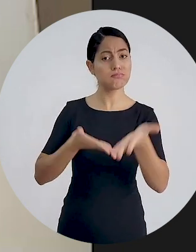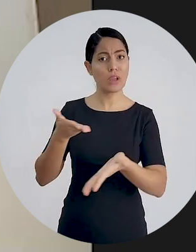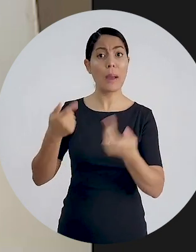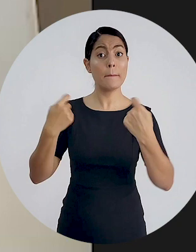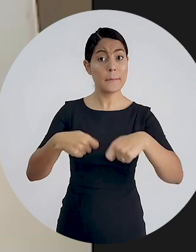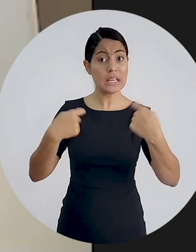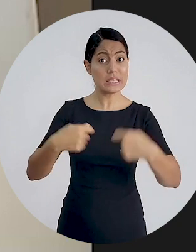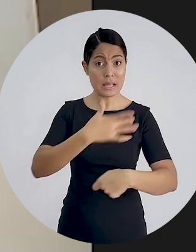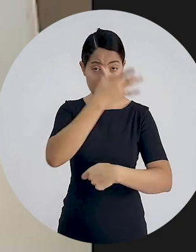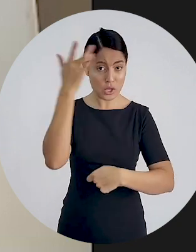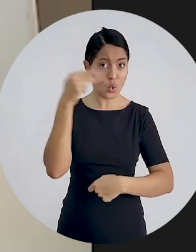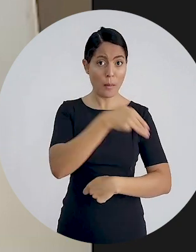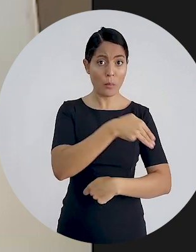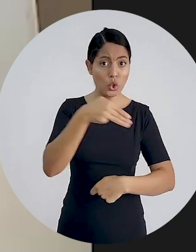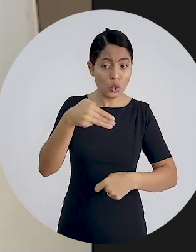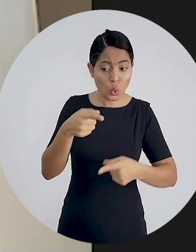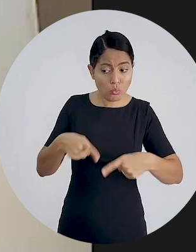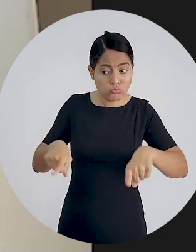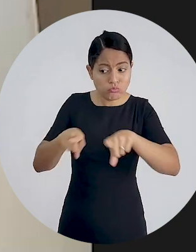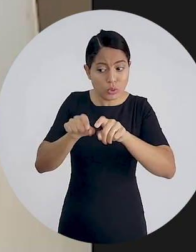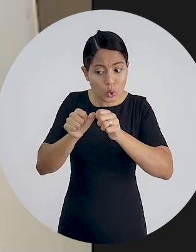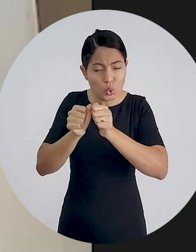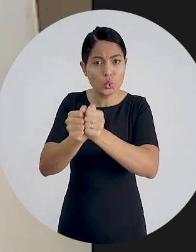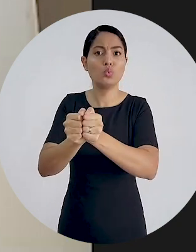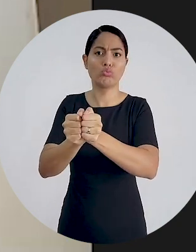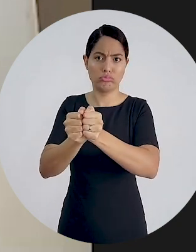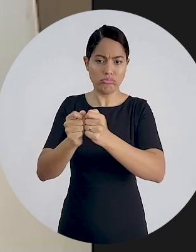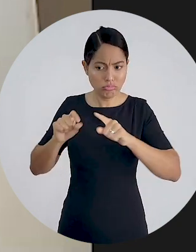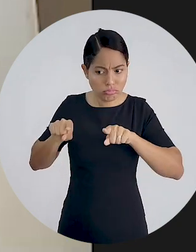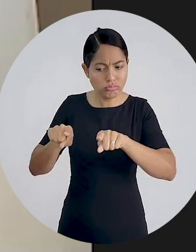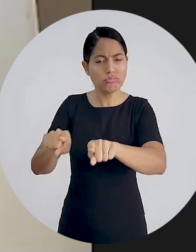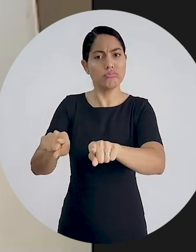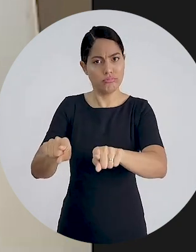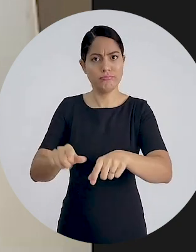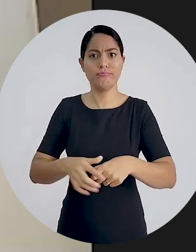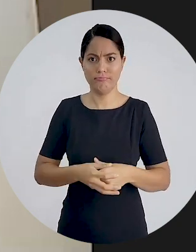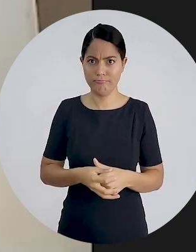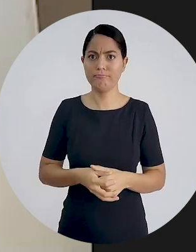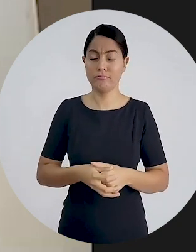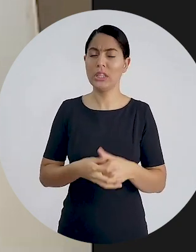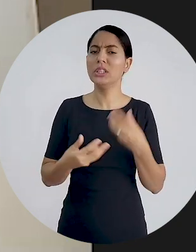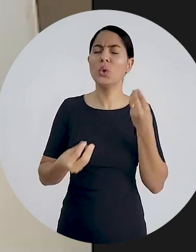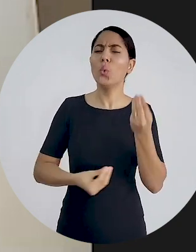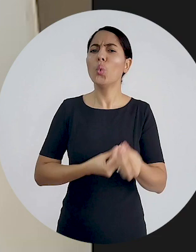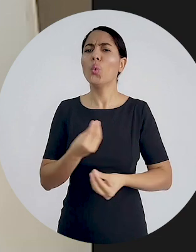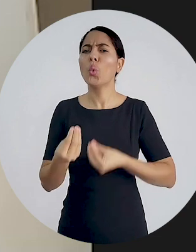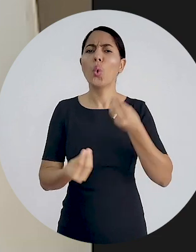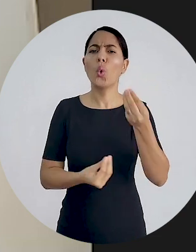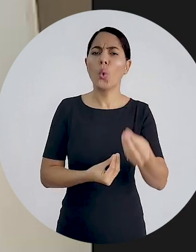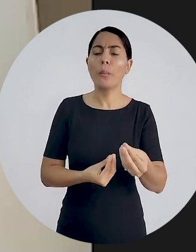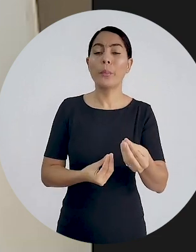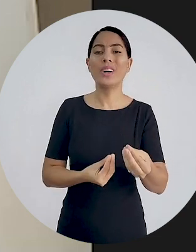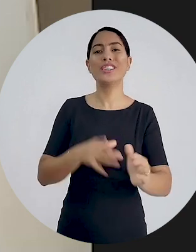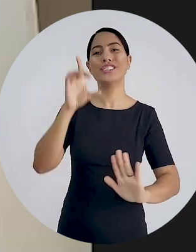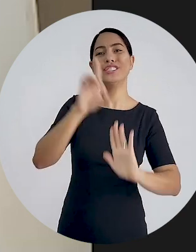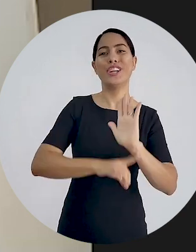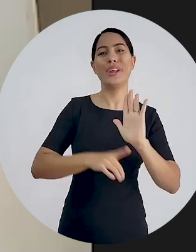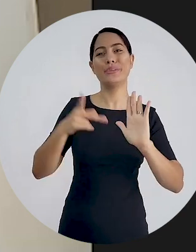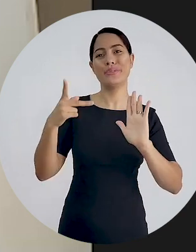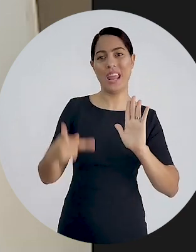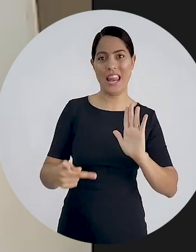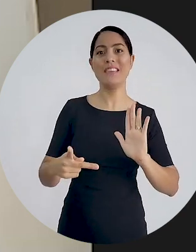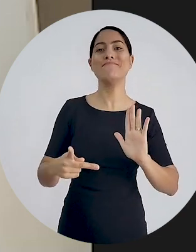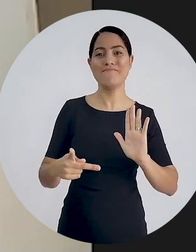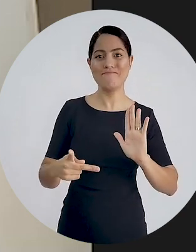um monitor específico na sala ao lado dele, e é nesse atendimento do direito dele que eu